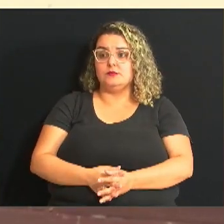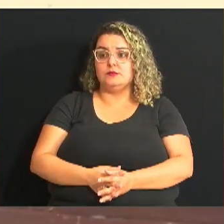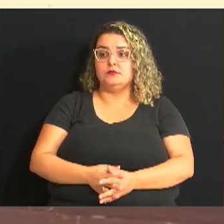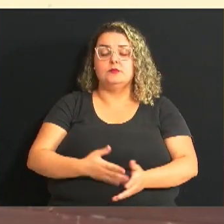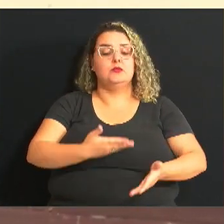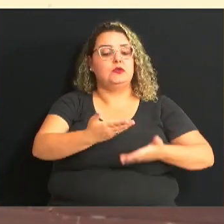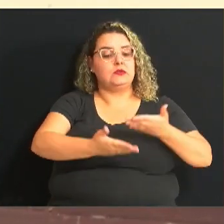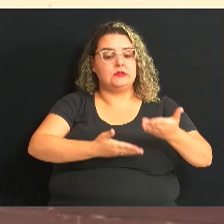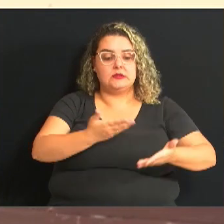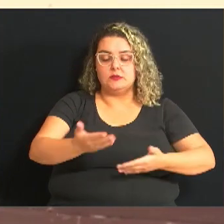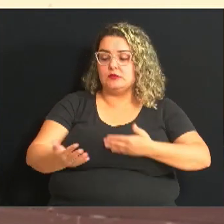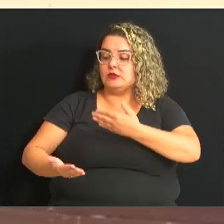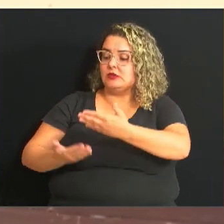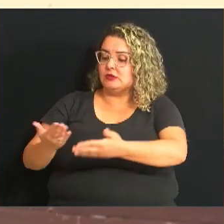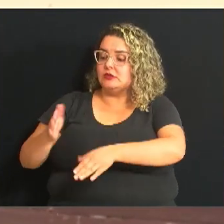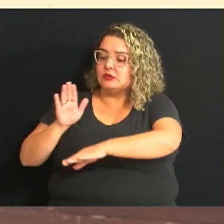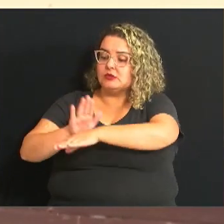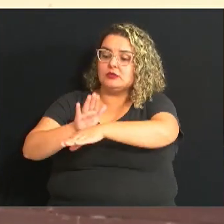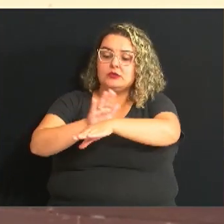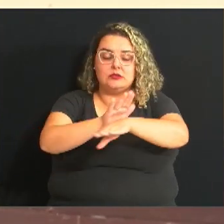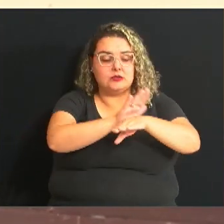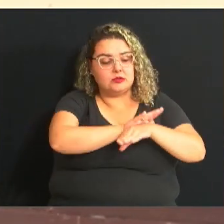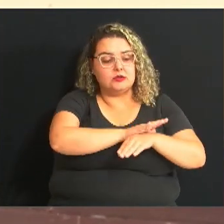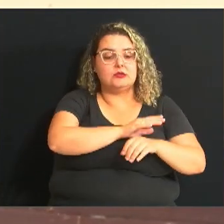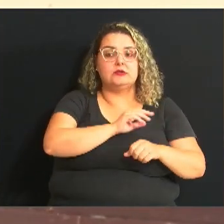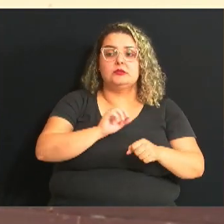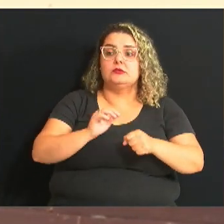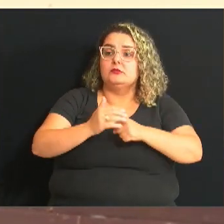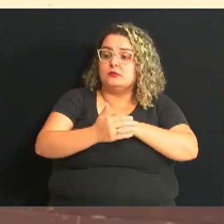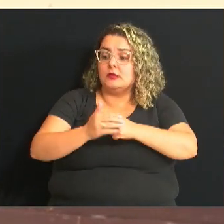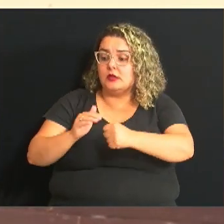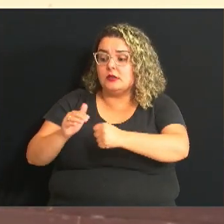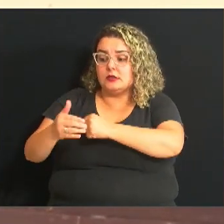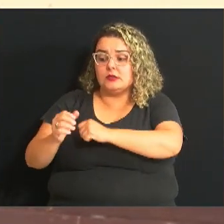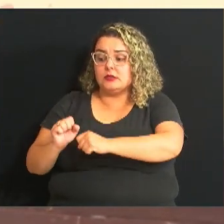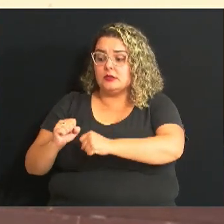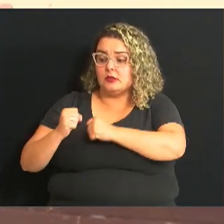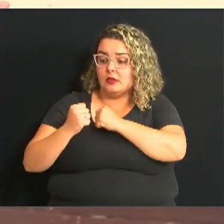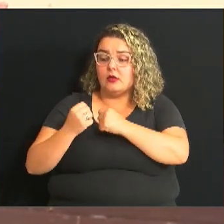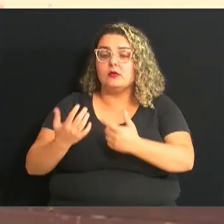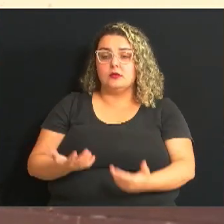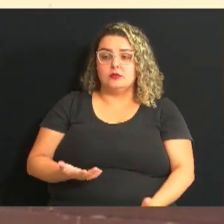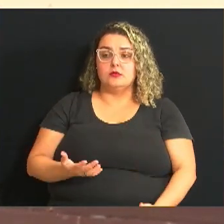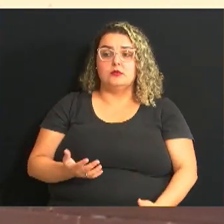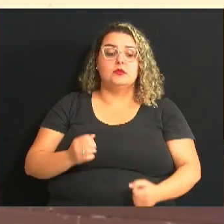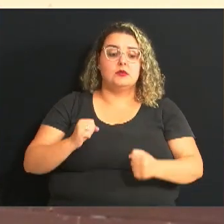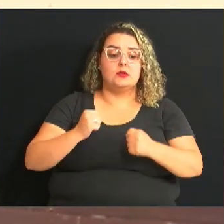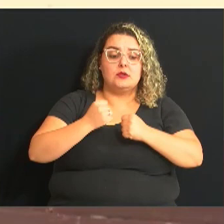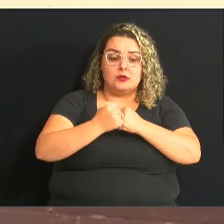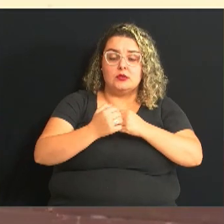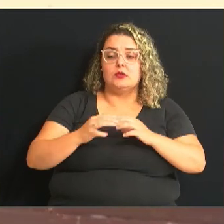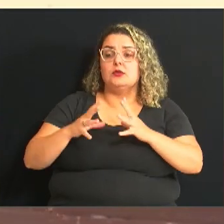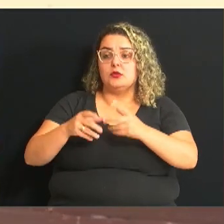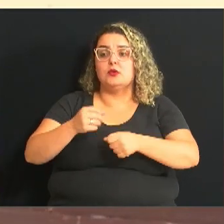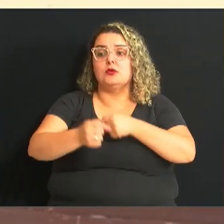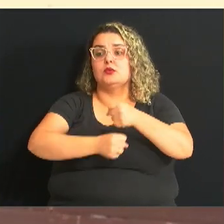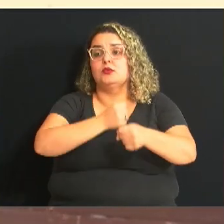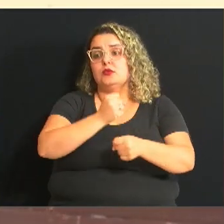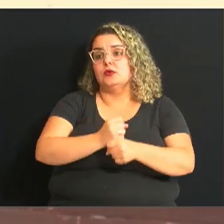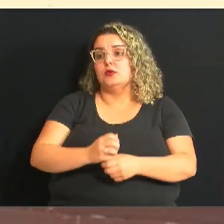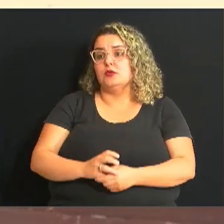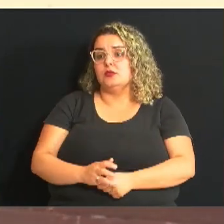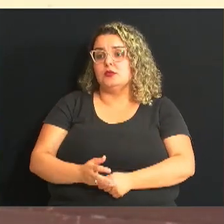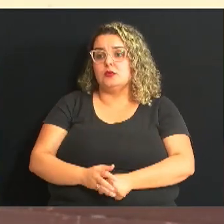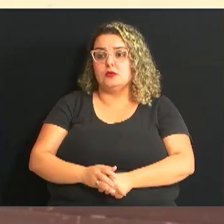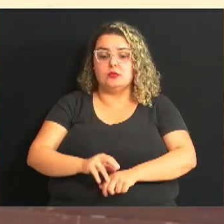serviço, muito amparo, muita proteção, né? Então, todos os anos eu falo com vários